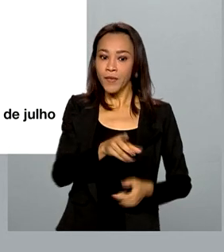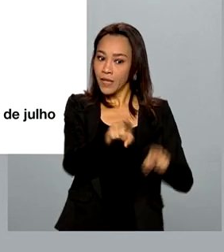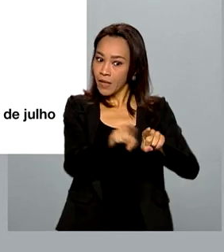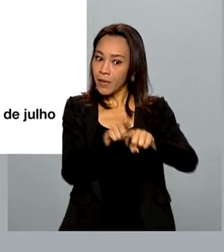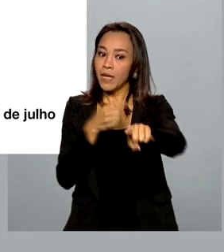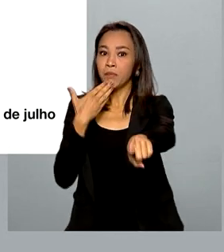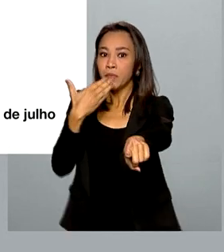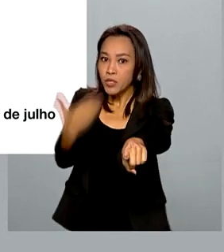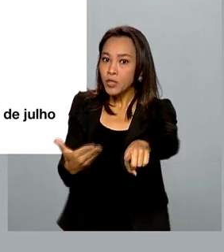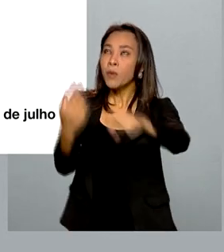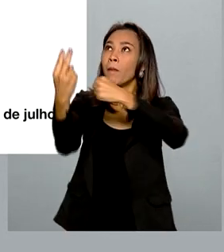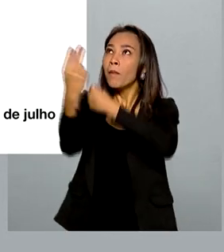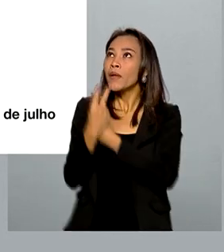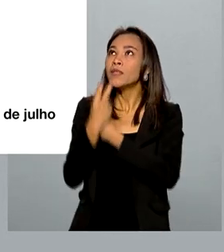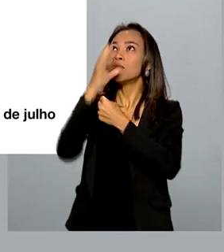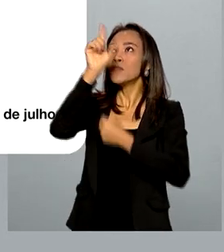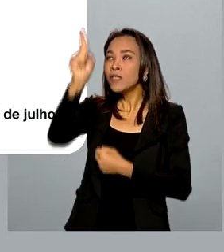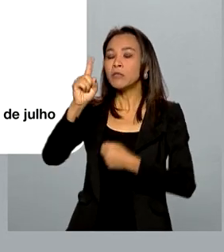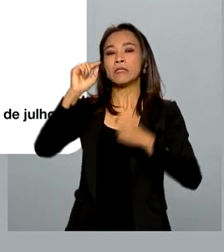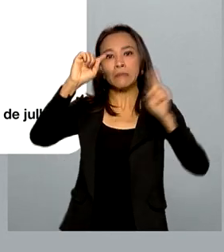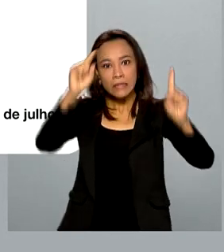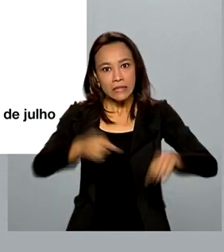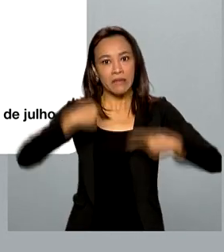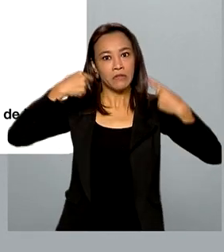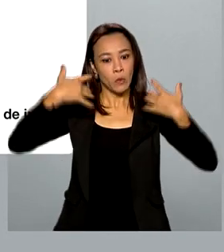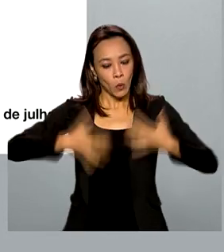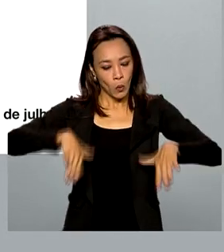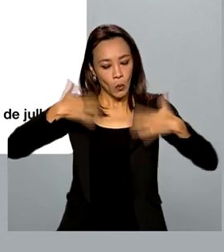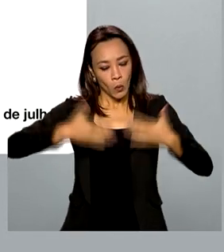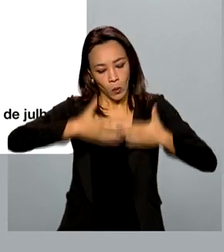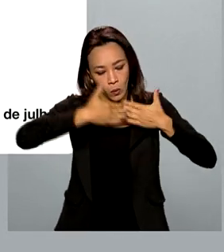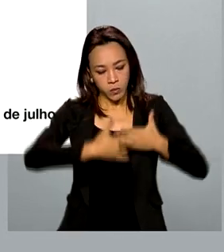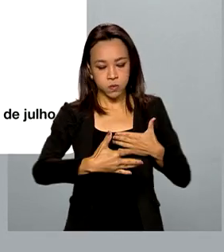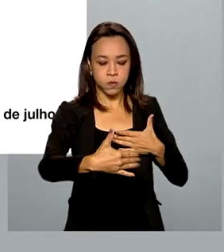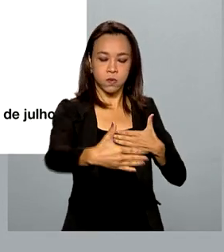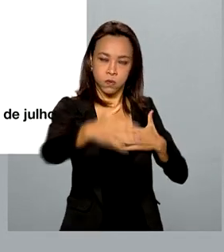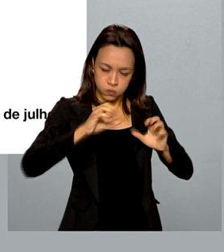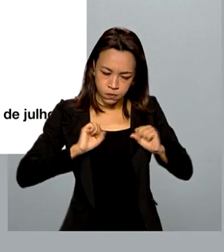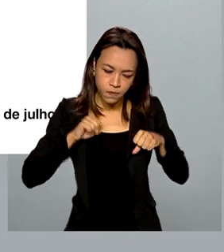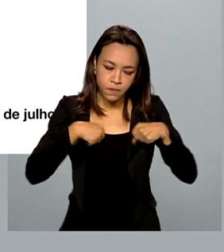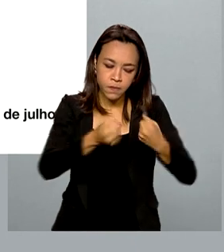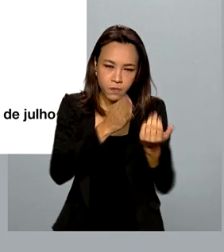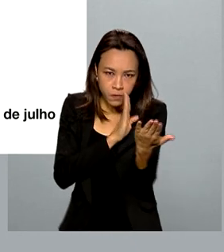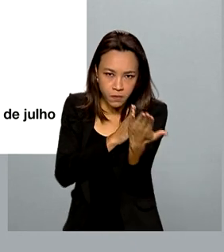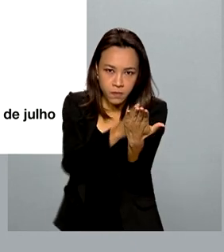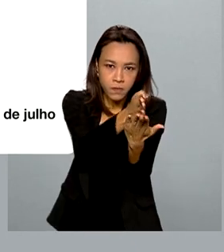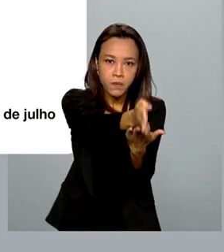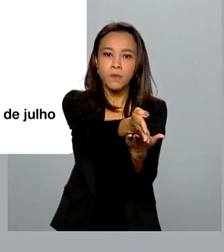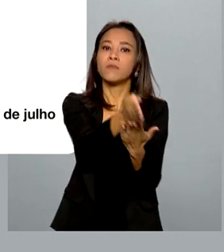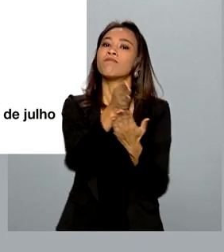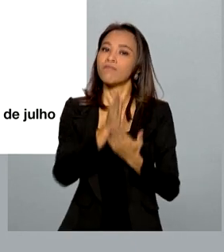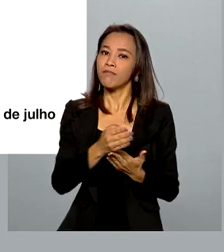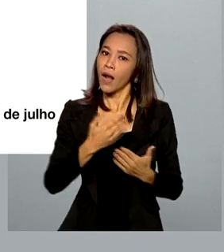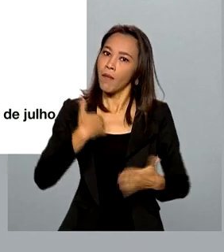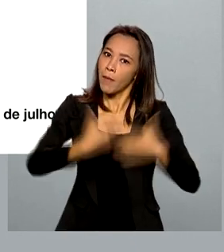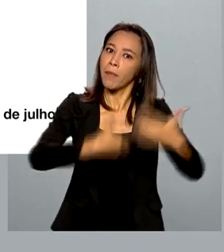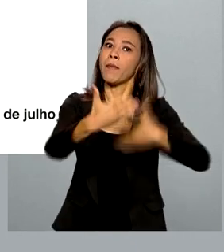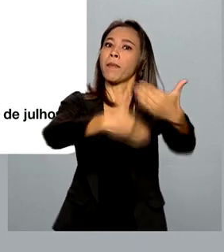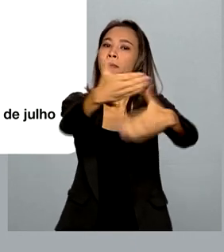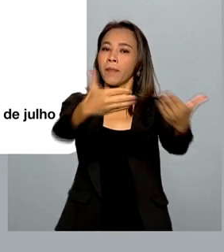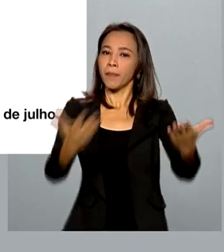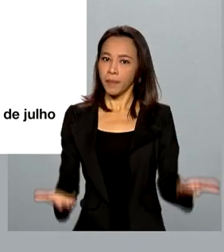também pediu proteção de Deus para cumprir o desafio da melhor forma com empenho e dedicação em busca do equilíbrio e dos avanços